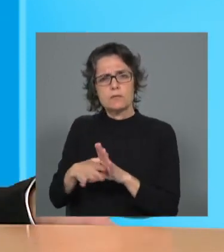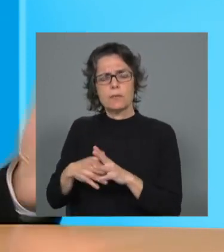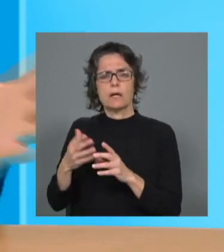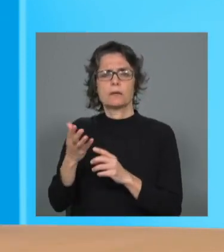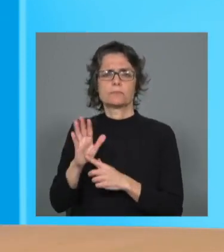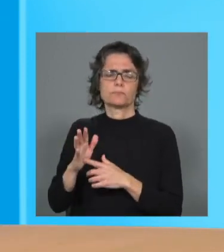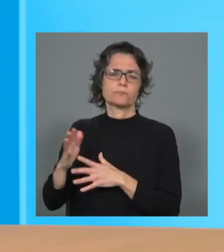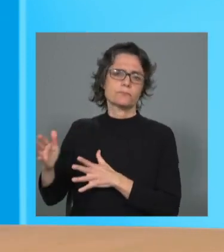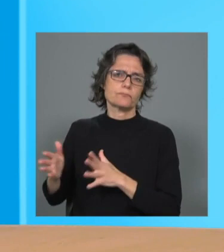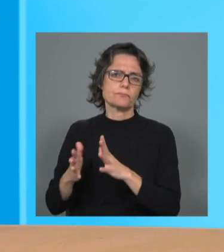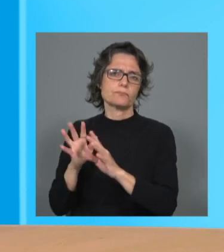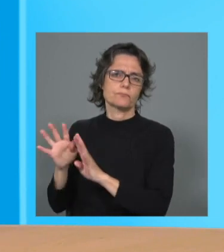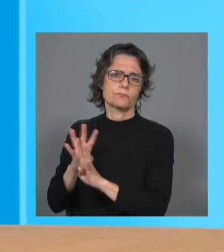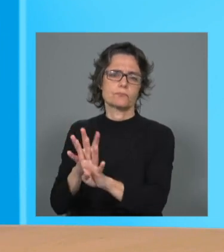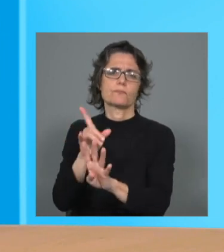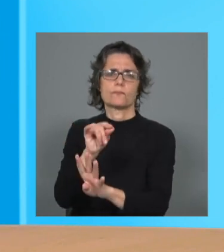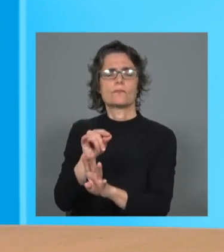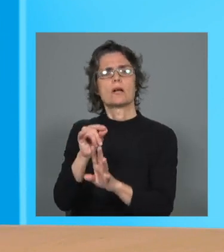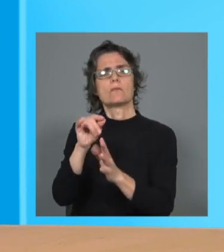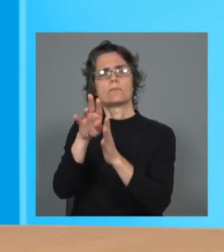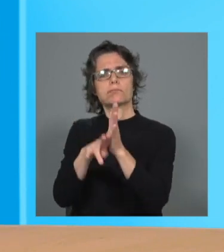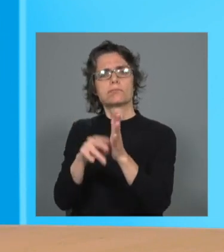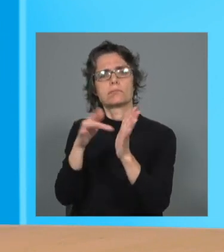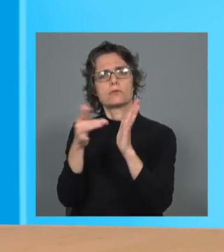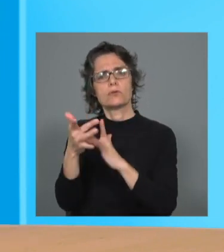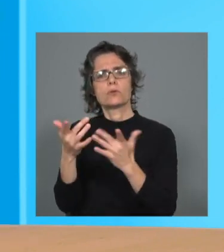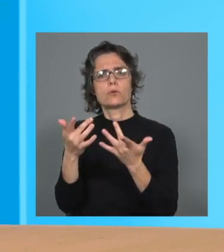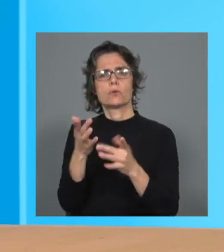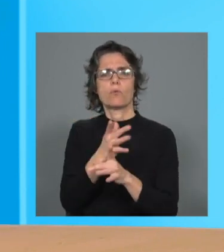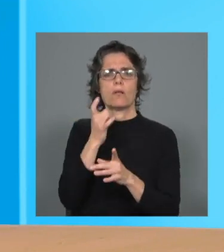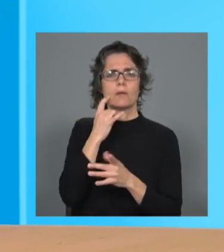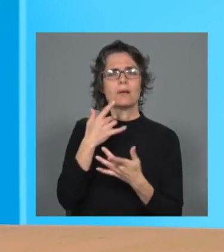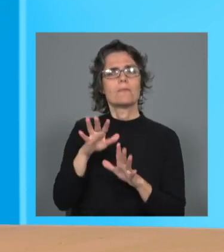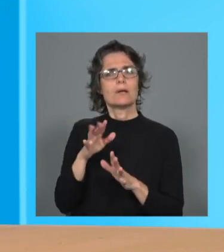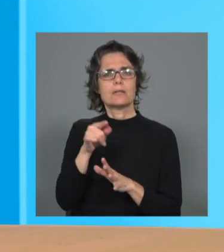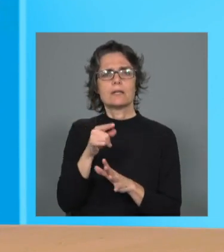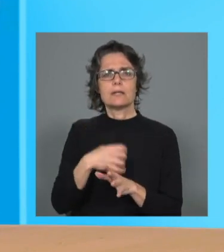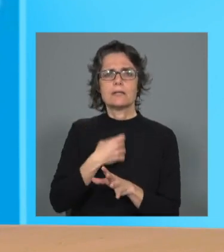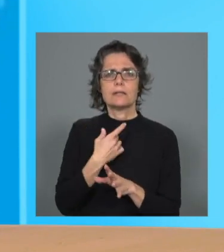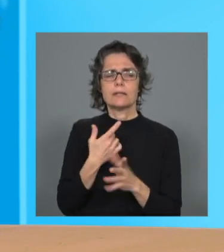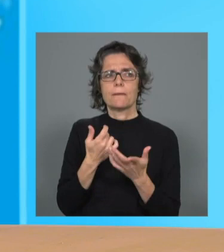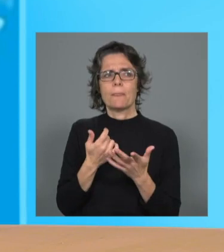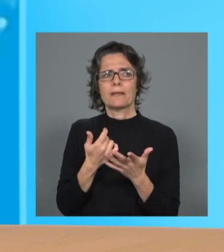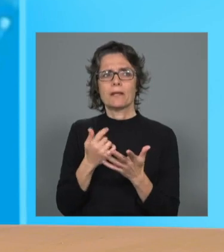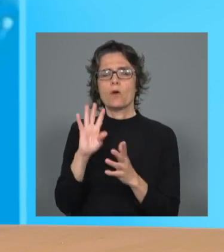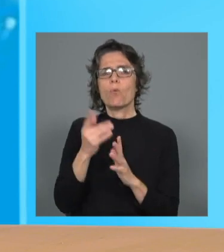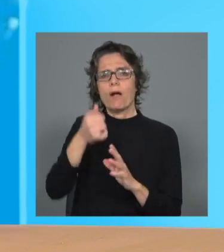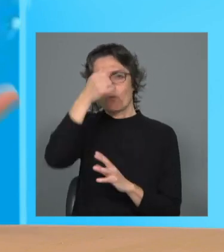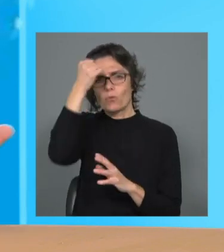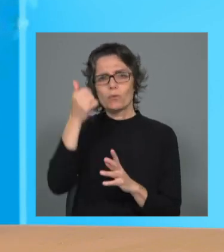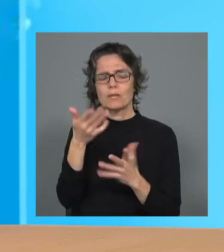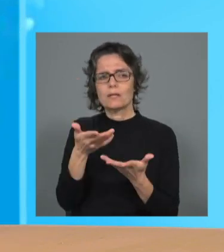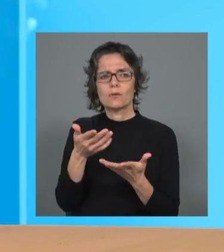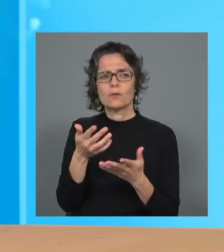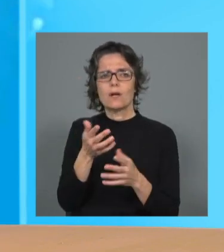Passos do Senhor até ao enterro do Senhor, a Vigília Pascal. Mas era preciso dar o passo, ou seja, porque se chegava só ao domingo de Páscoa, tínhamos a